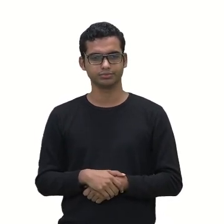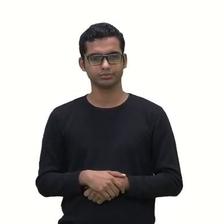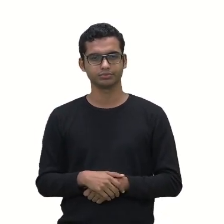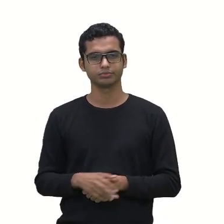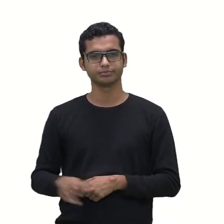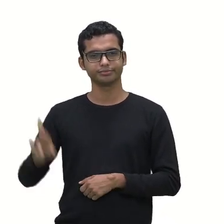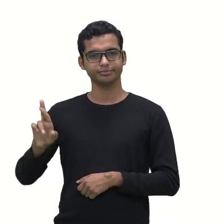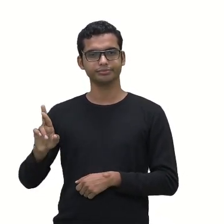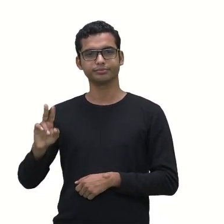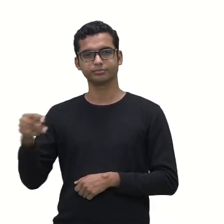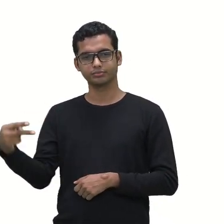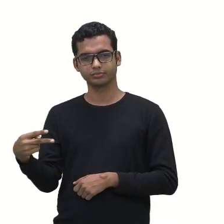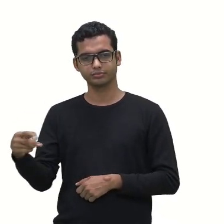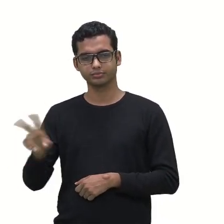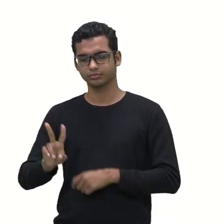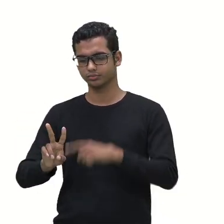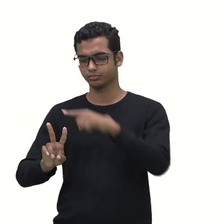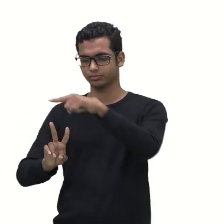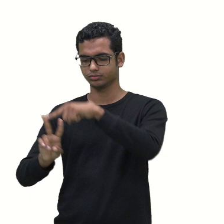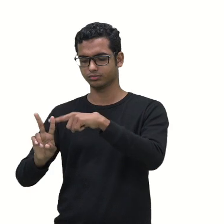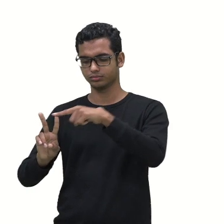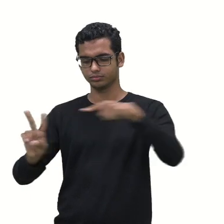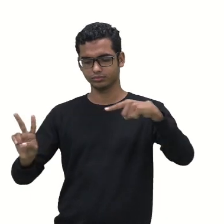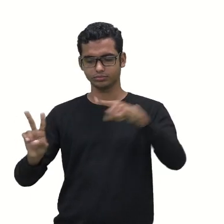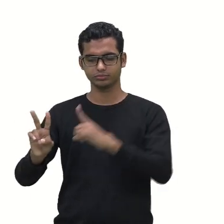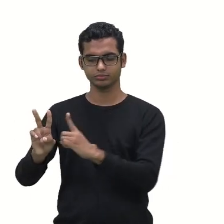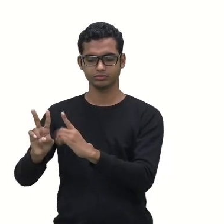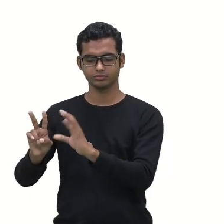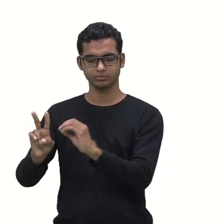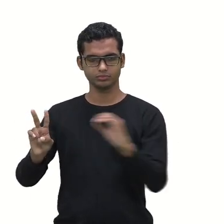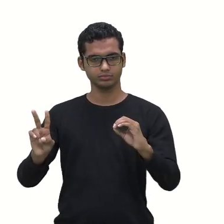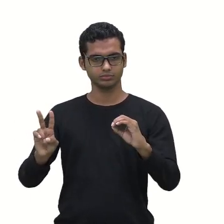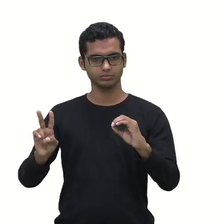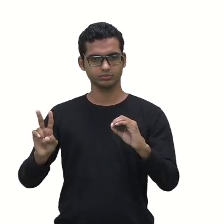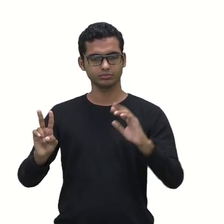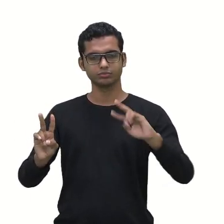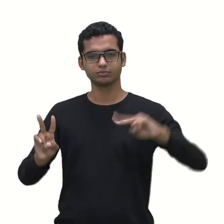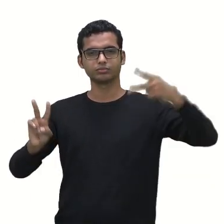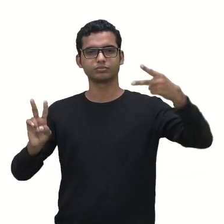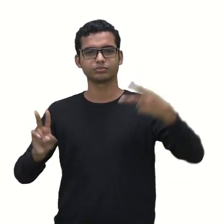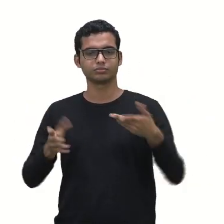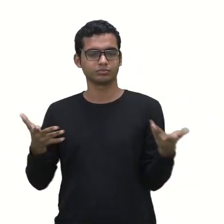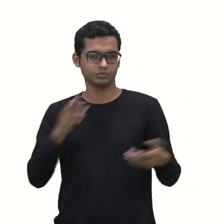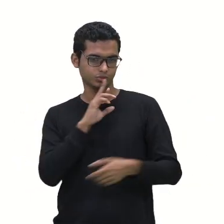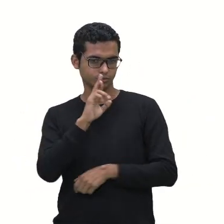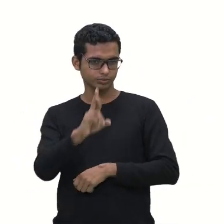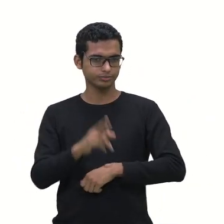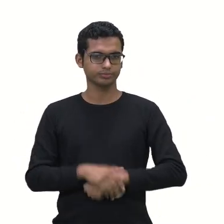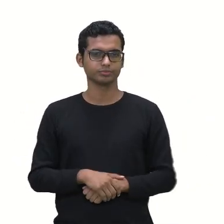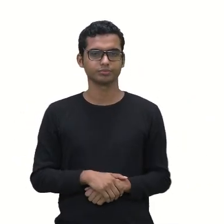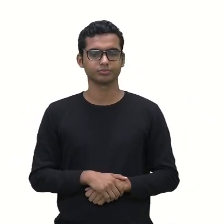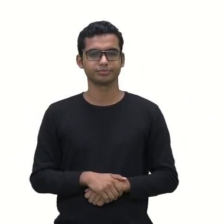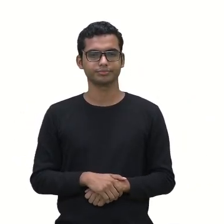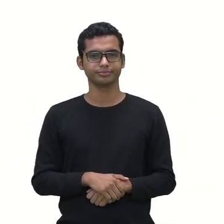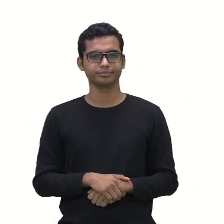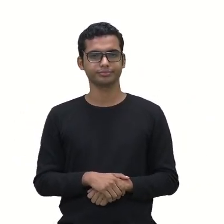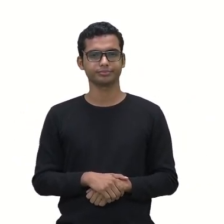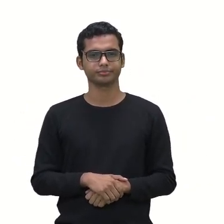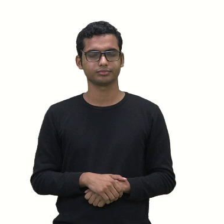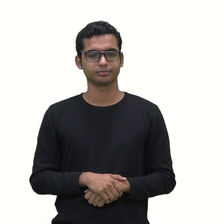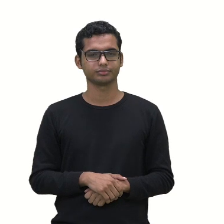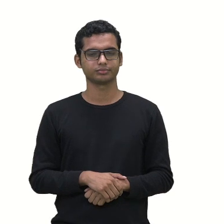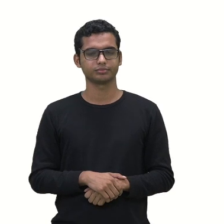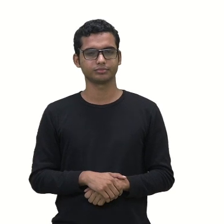Raiz quadrada de 100. Ou seja, o nosso R², o raio da circunferência